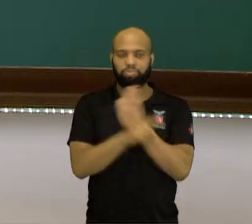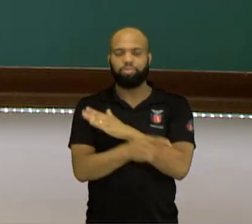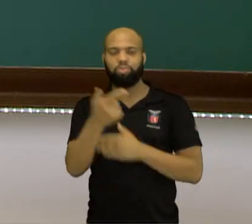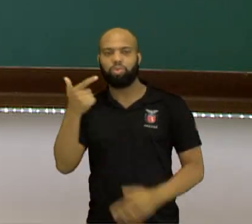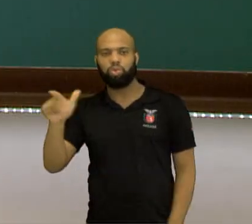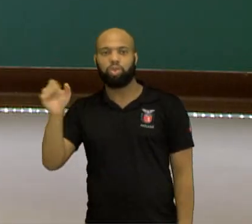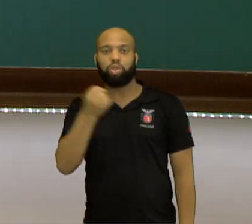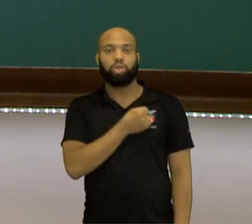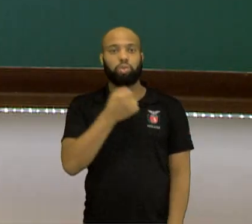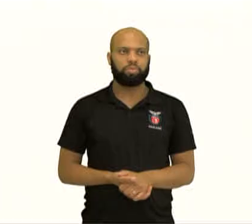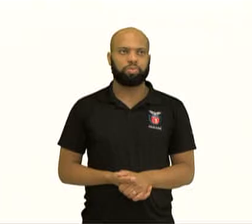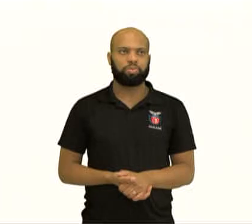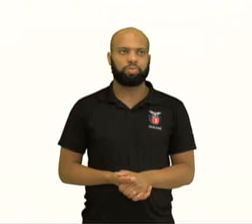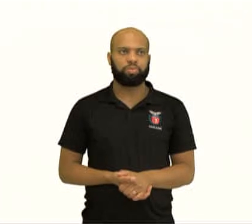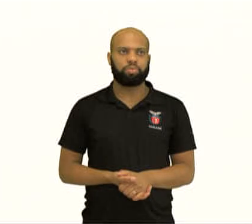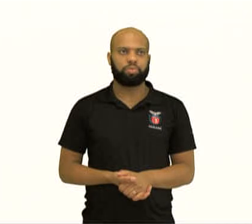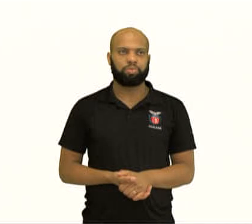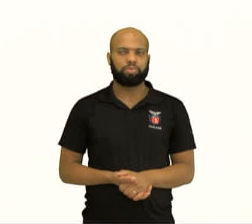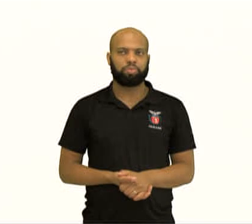um segundo quiz aí.